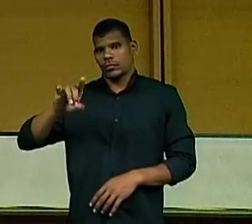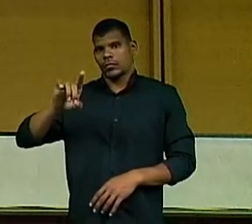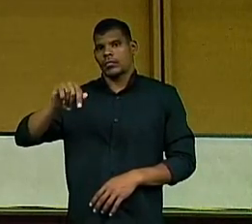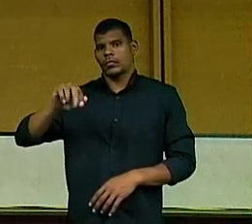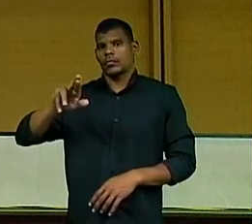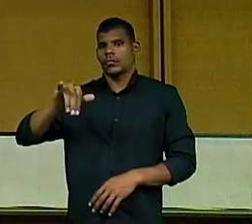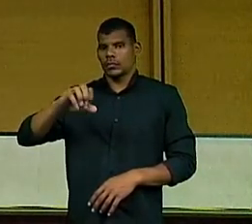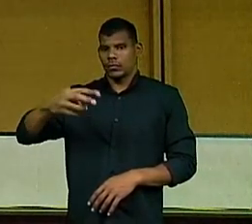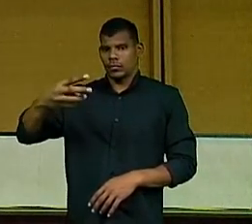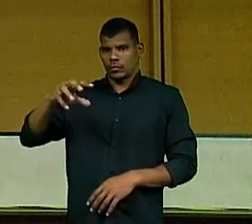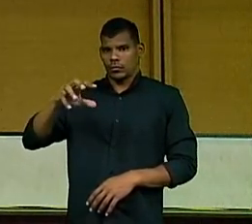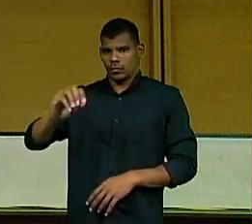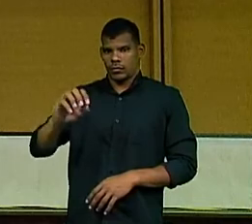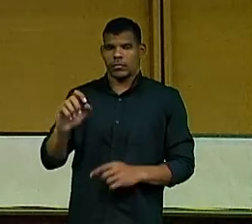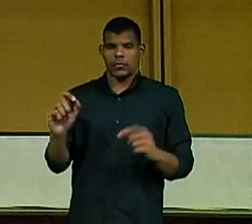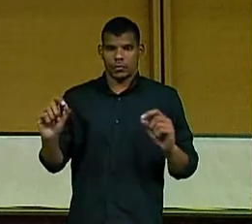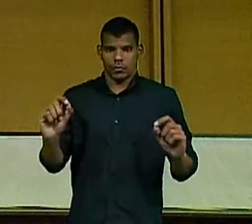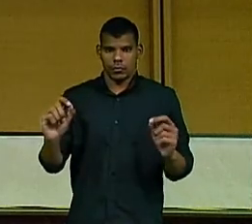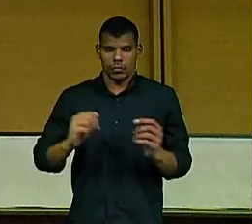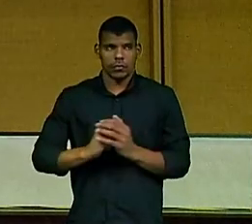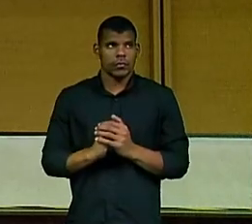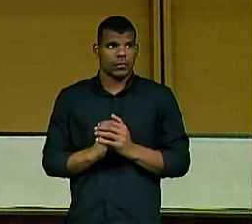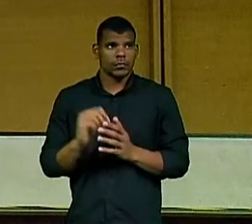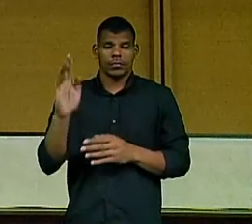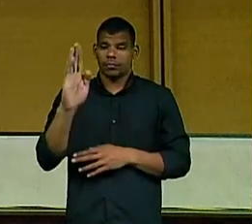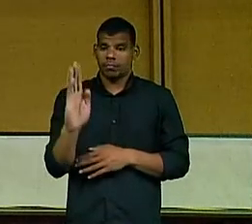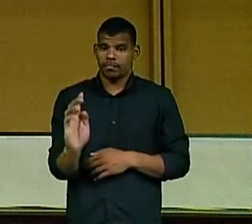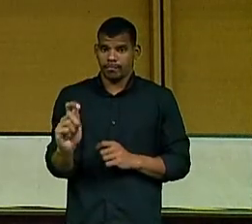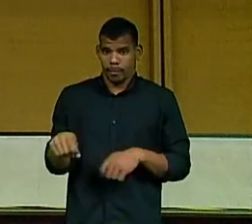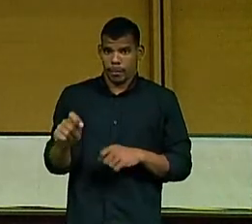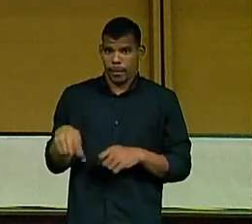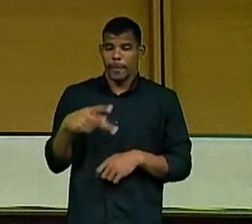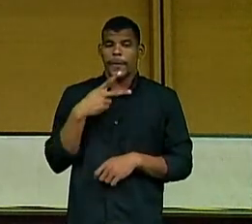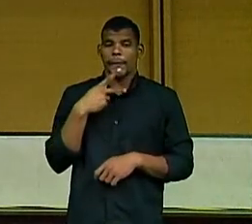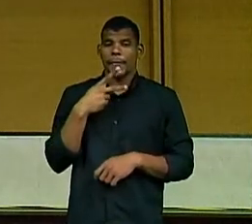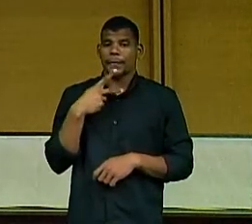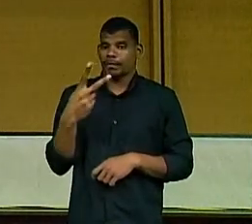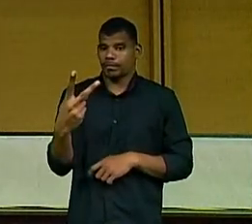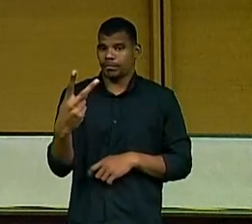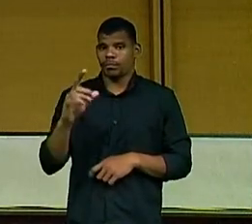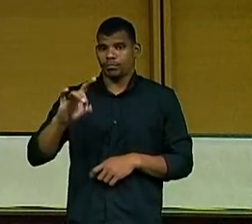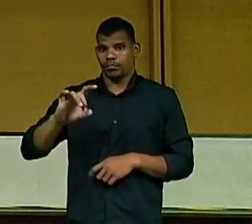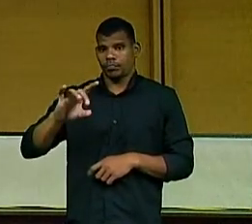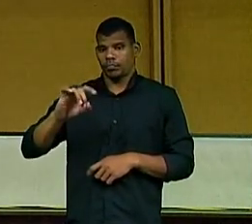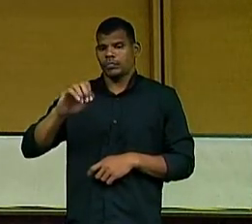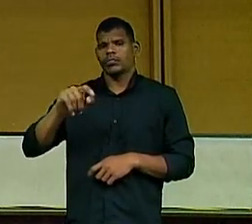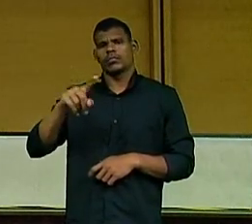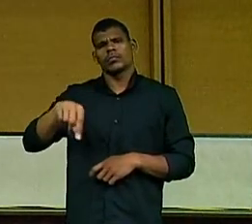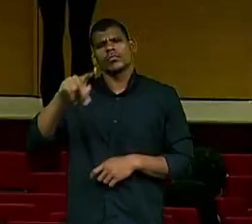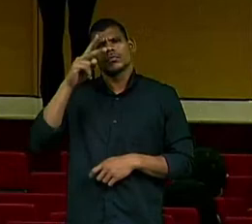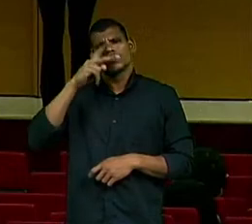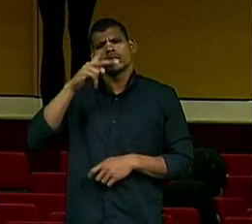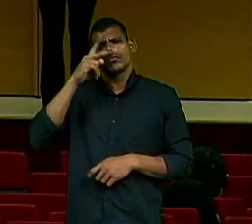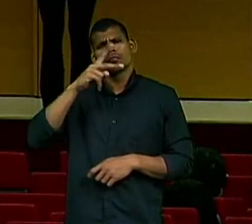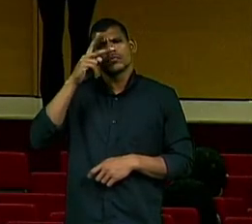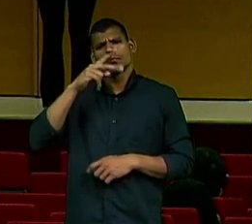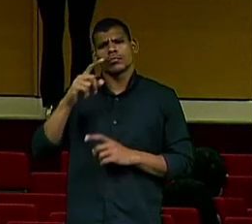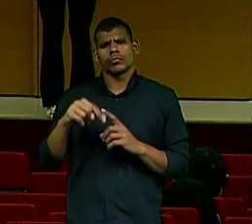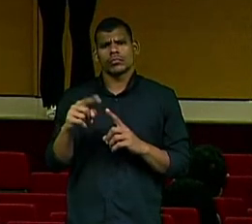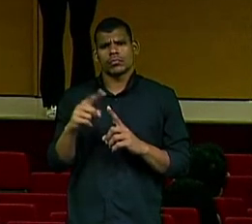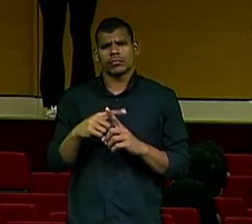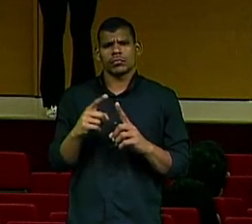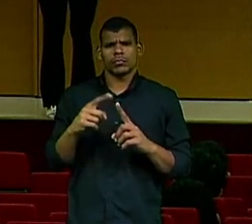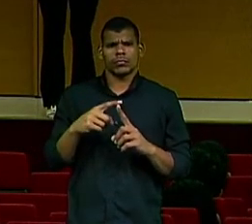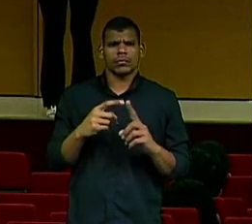a existir apenas dois partidos políticos tá quem lembra Quais eram Arena